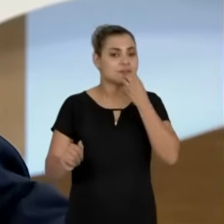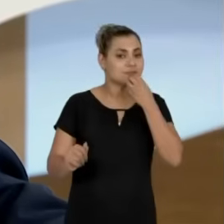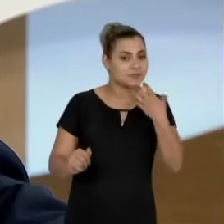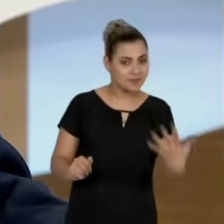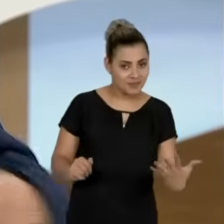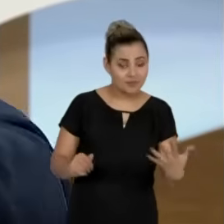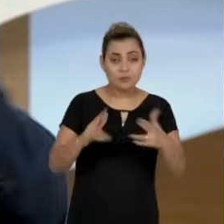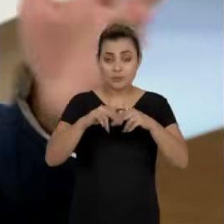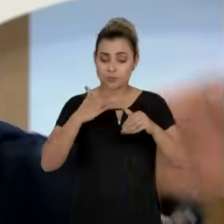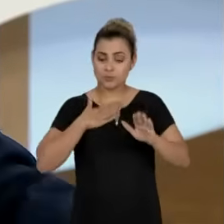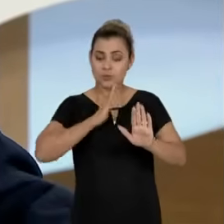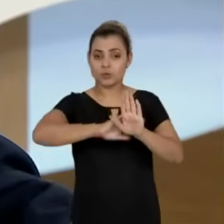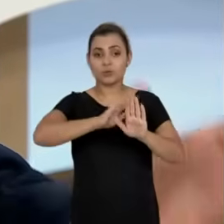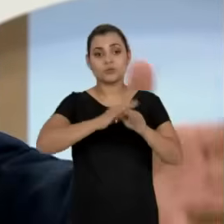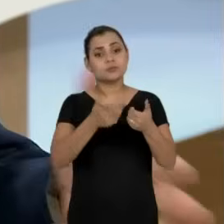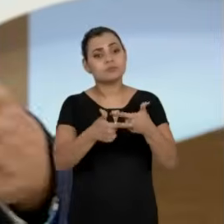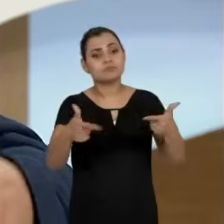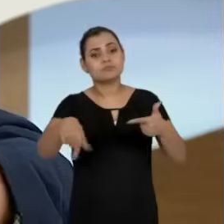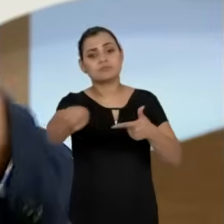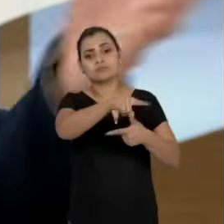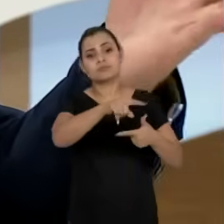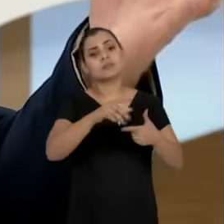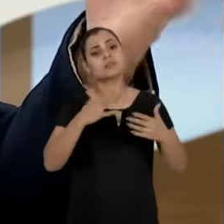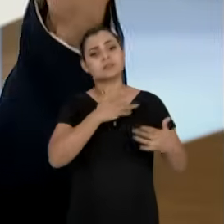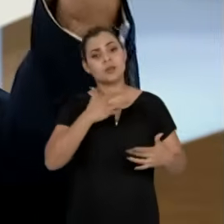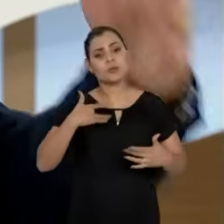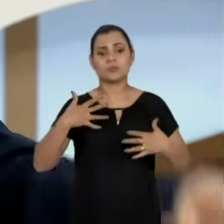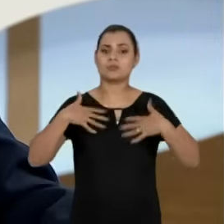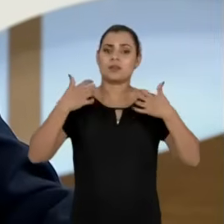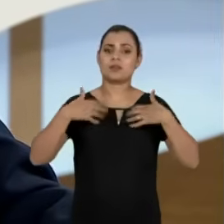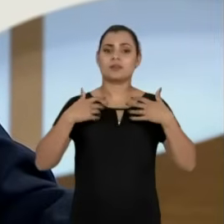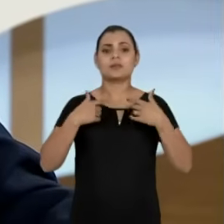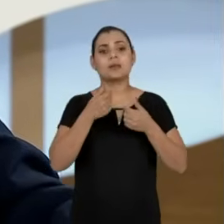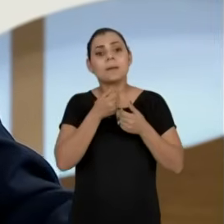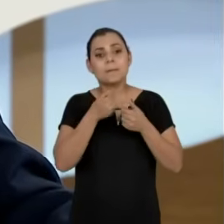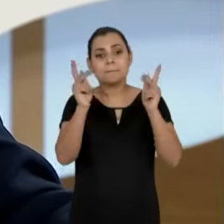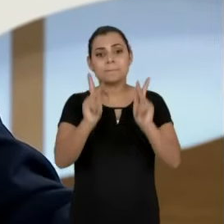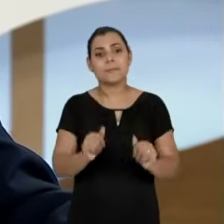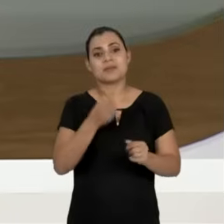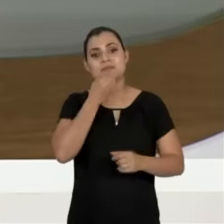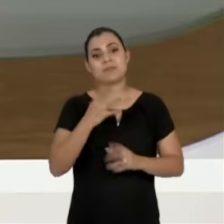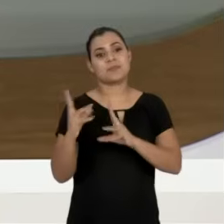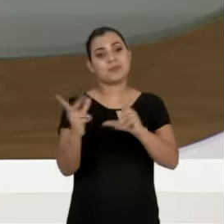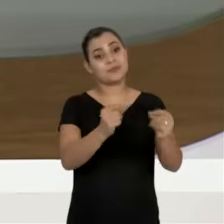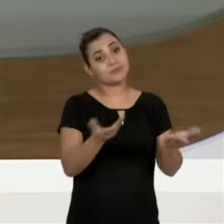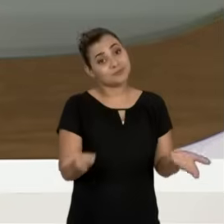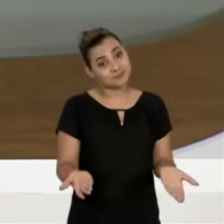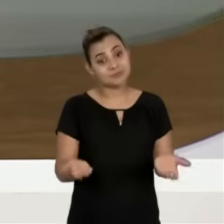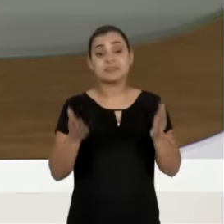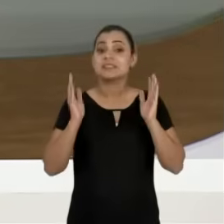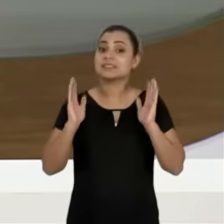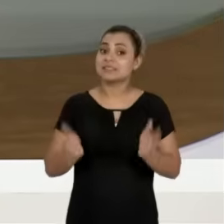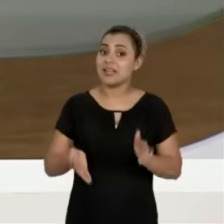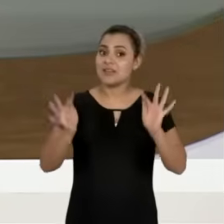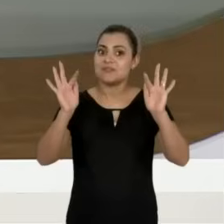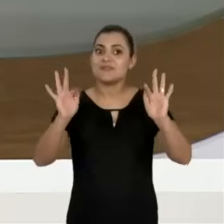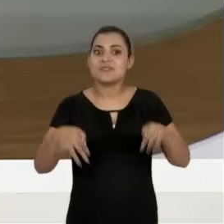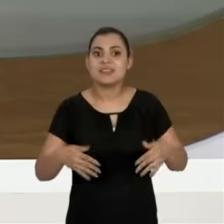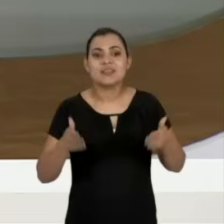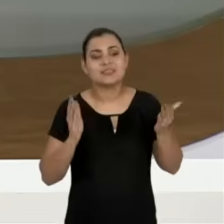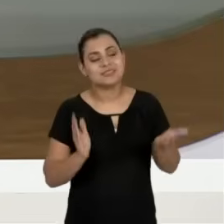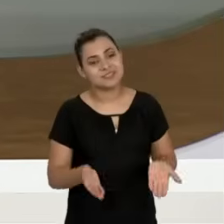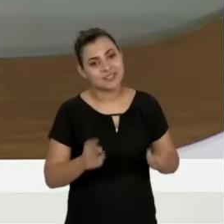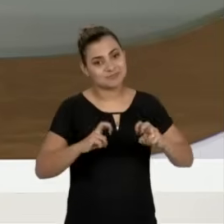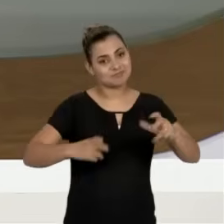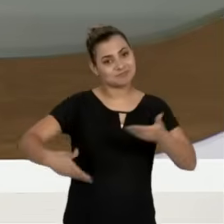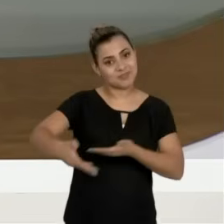a minha ideologia, o que eu desejo a todo mundo é saúde, alegria, paz e bem para todo mundo. Aí, nós estamos chegando ao finalzinho